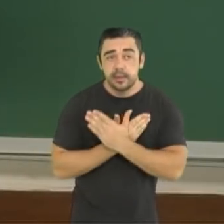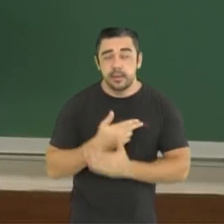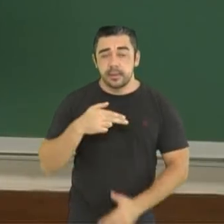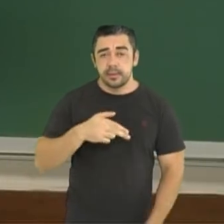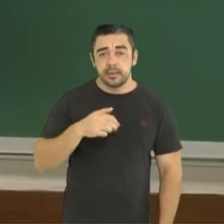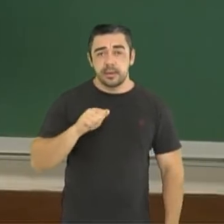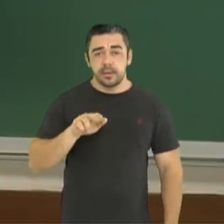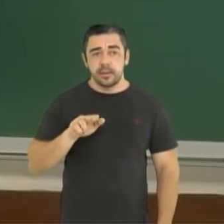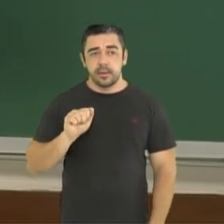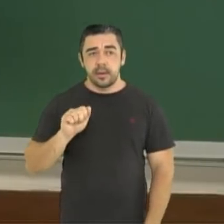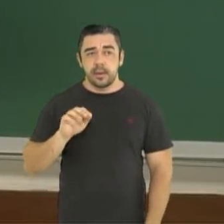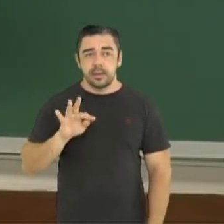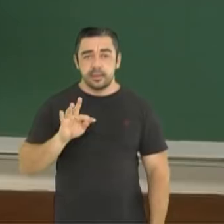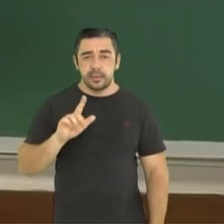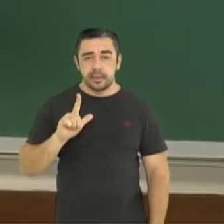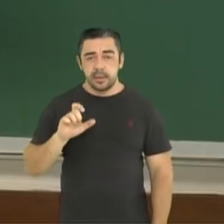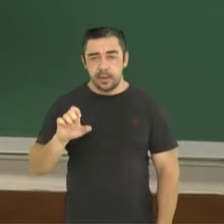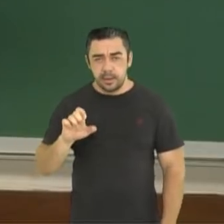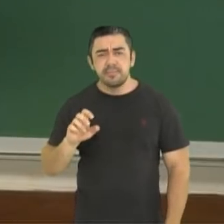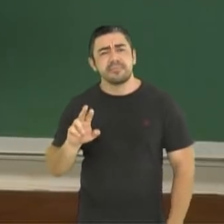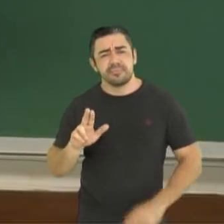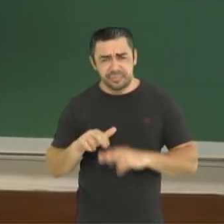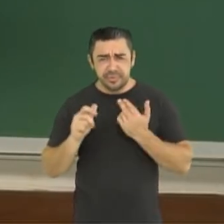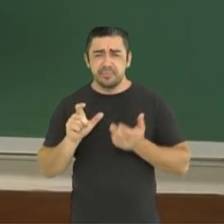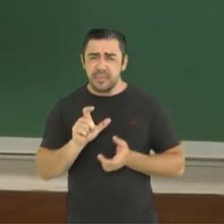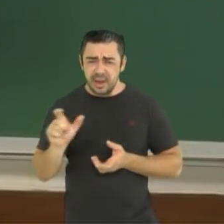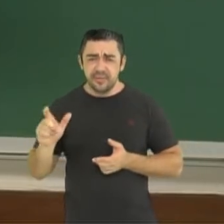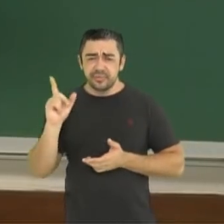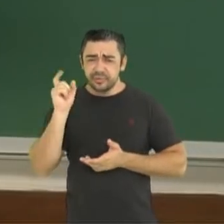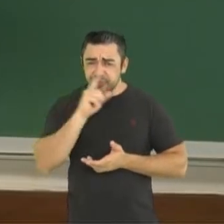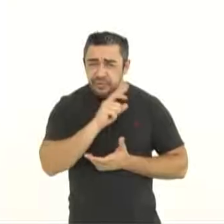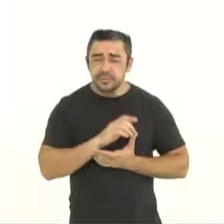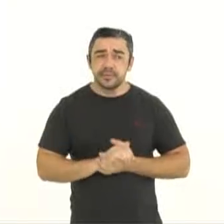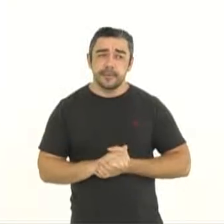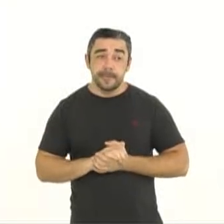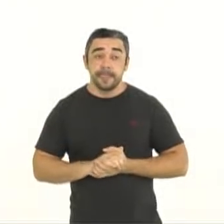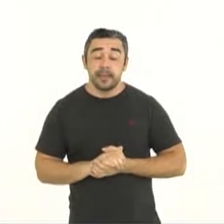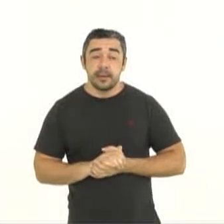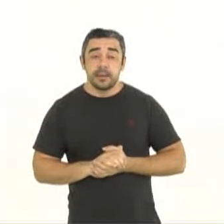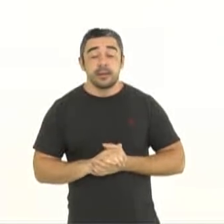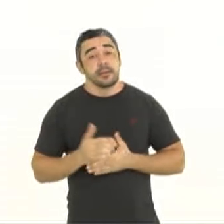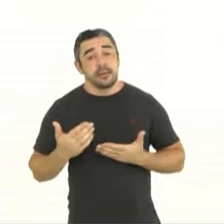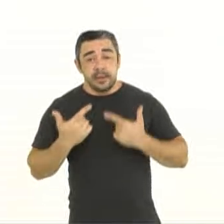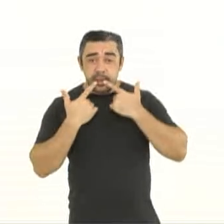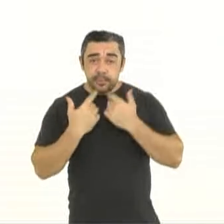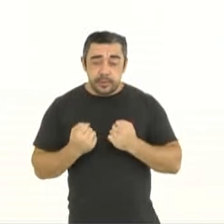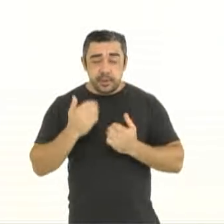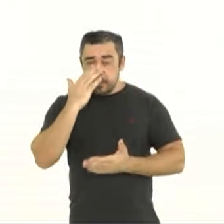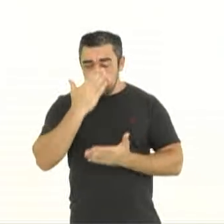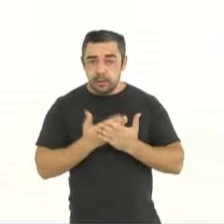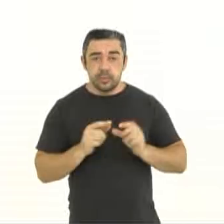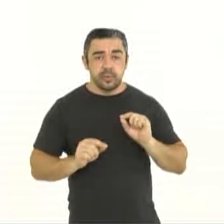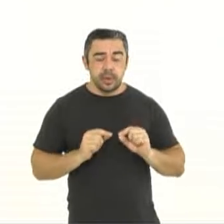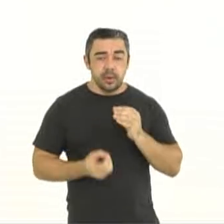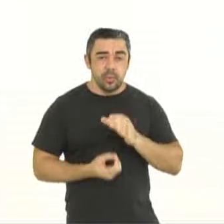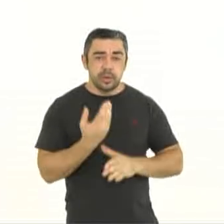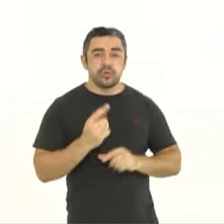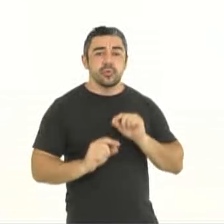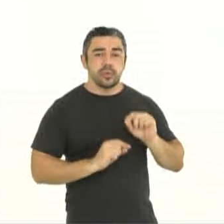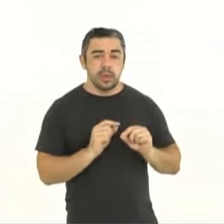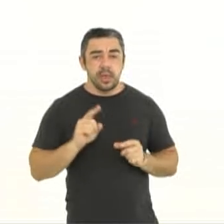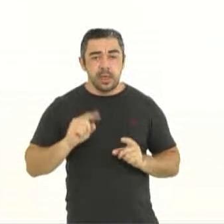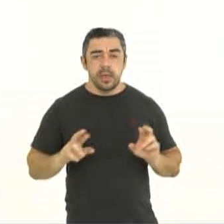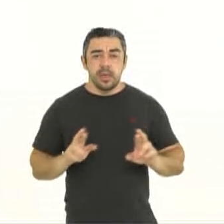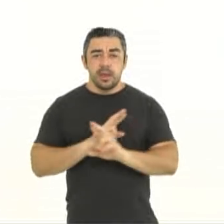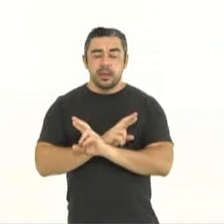era náhuatl, por isso essas palavras tão difíceis. Os linguistas acreditavam que sua origem está relacionada